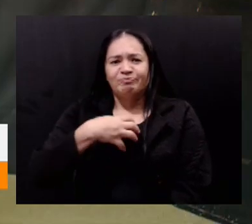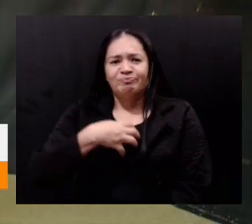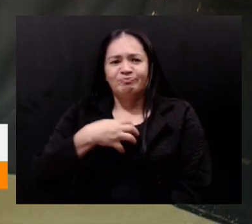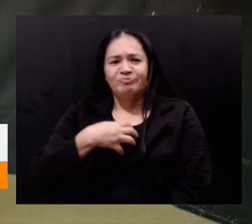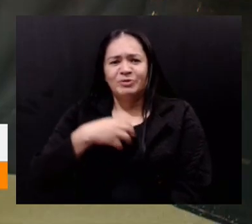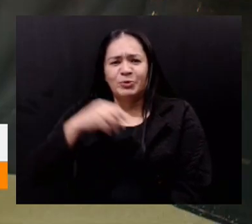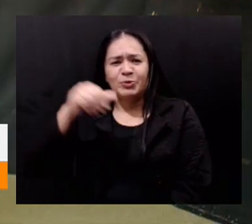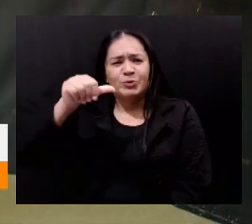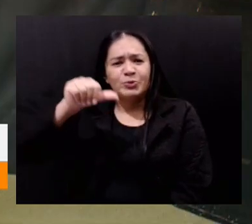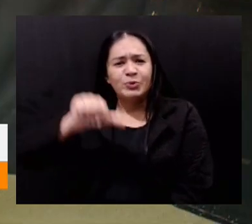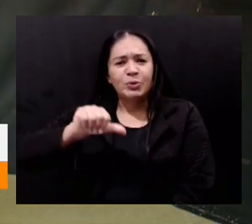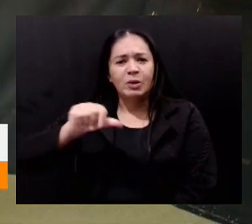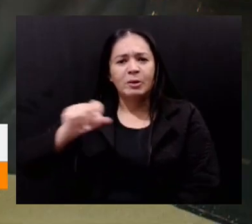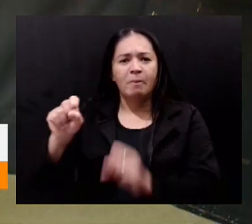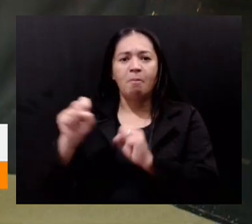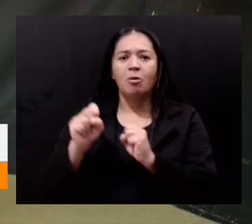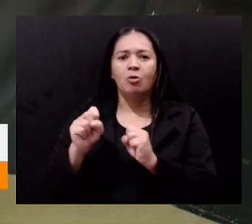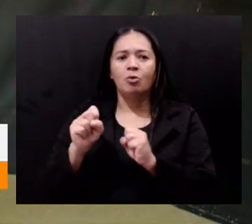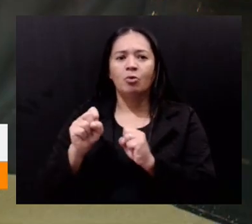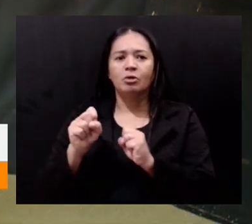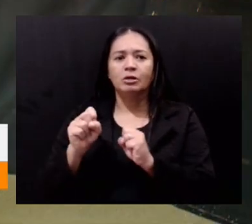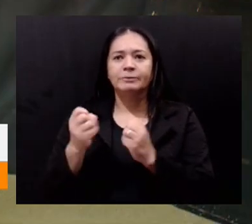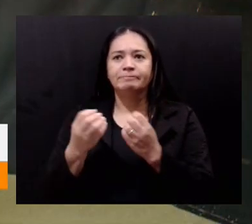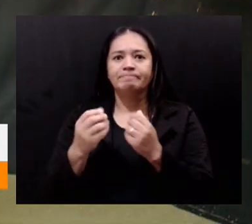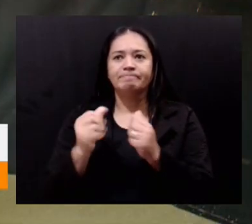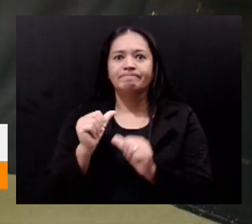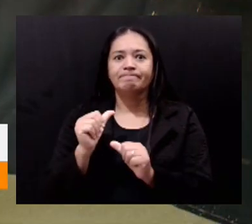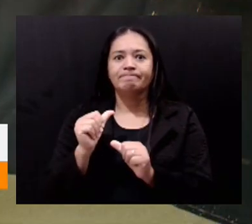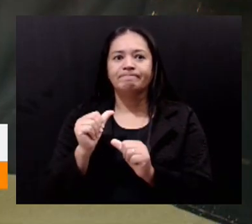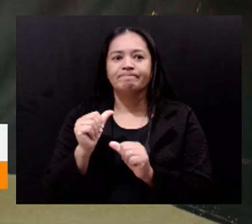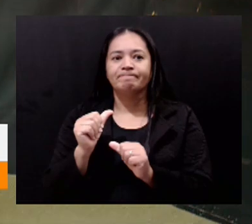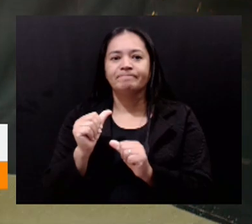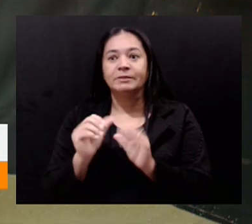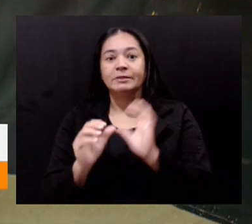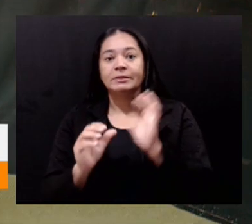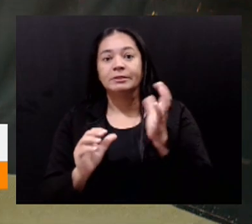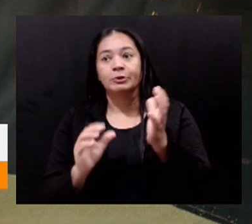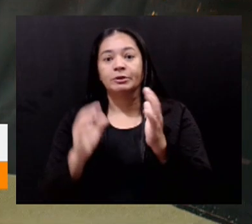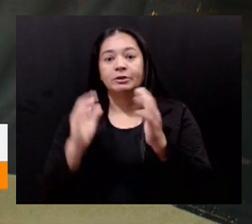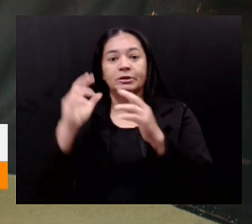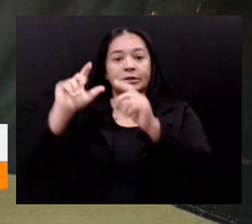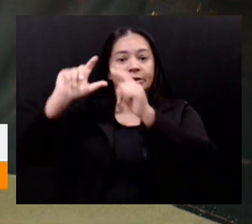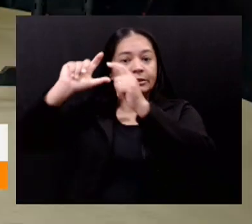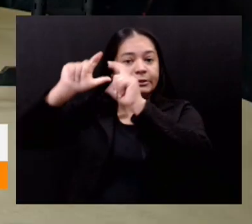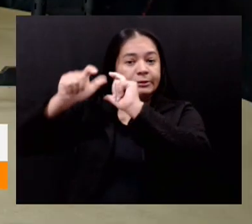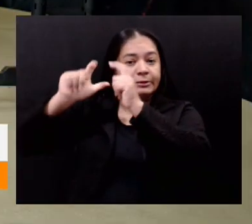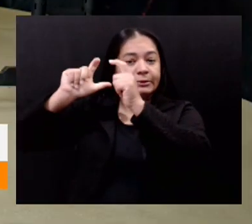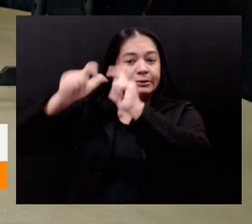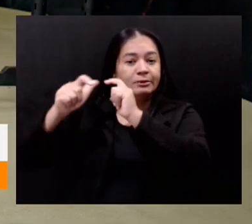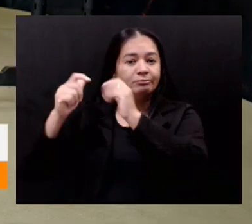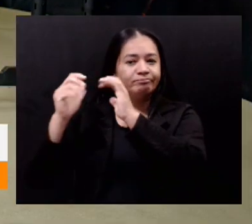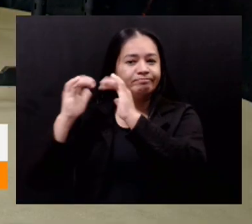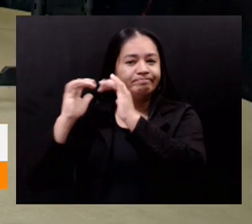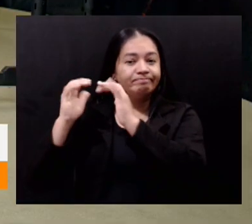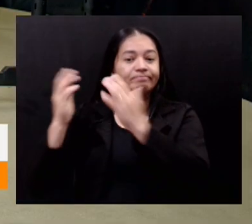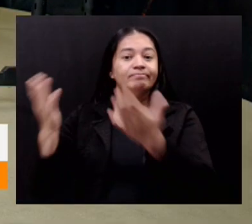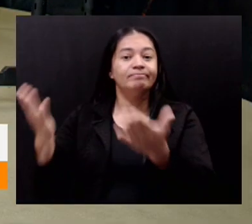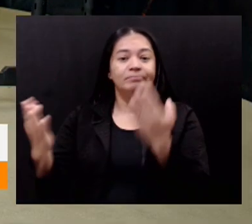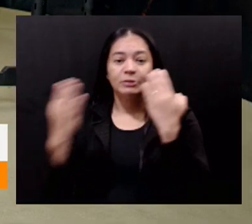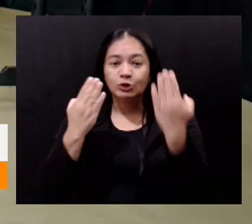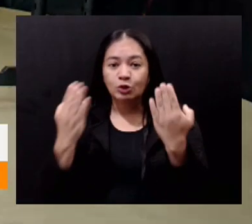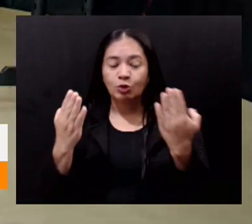pode vir a causar aí um transtorno psicológico. Sim. E aí, Joyce? O que que acontece?